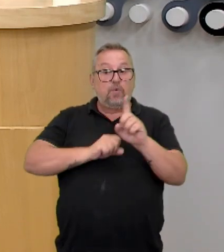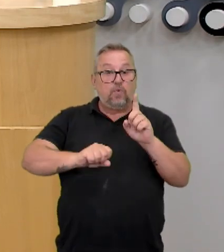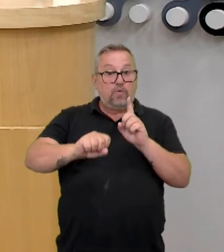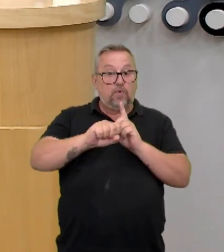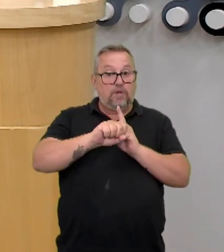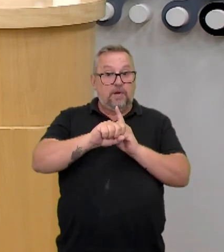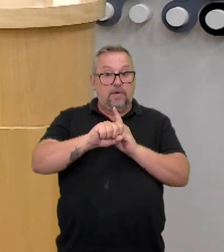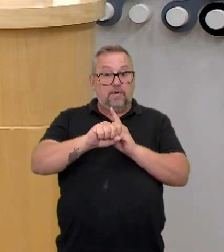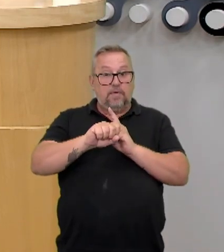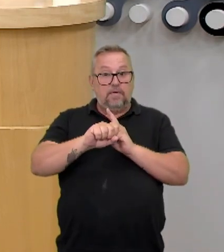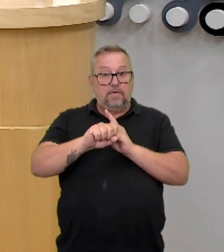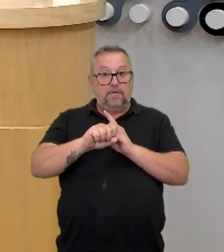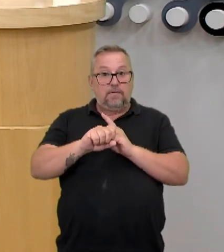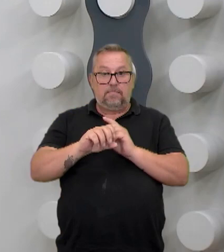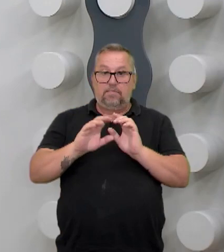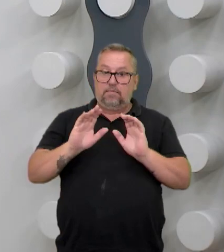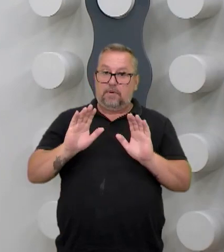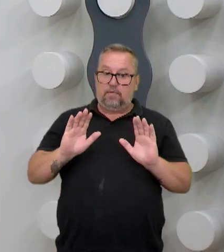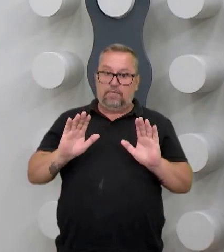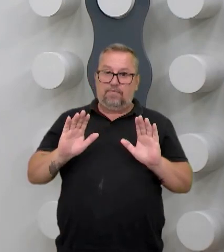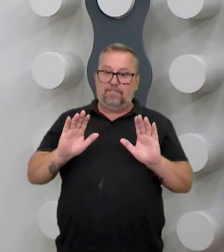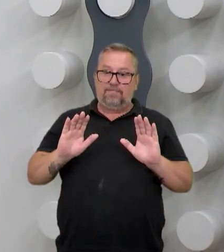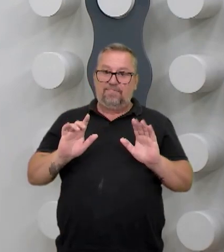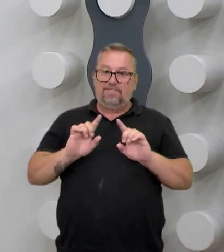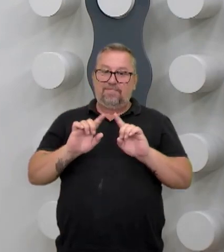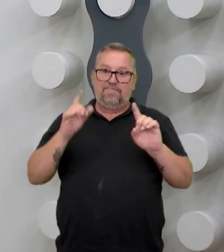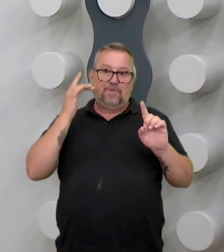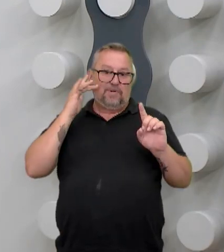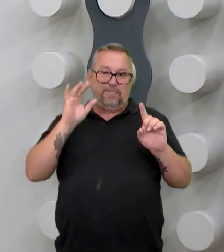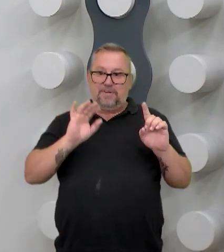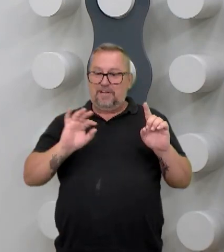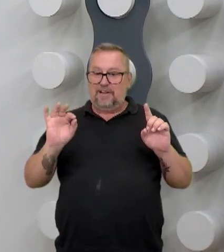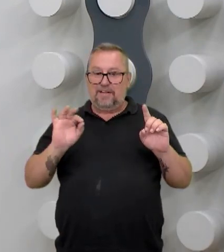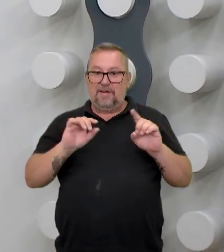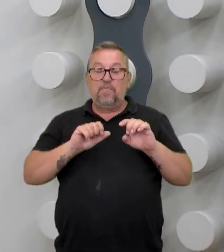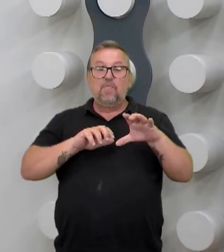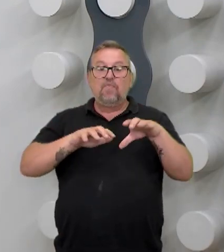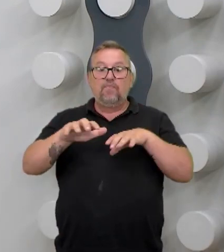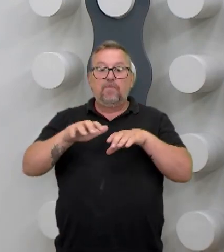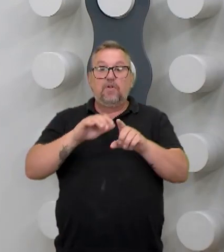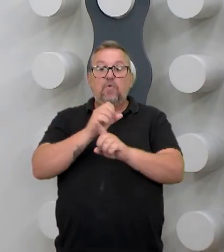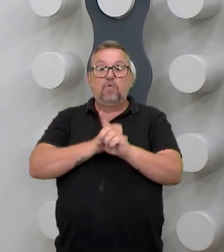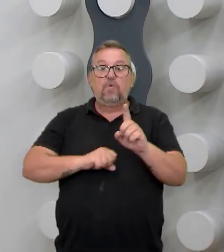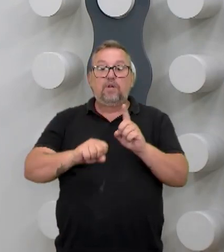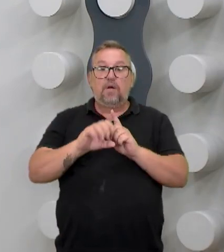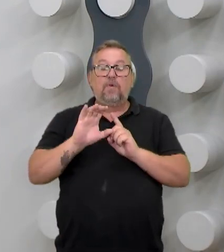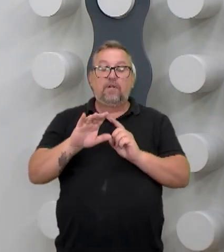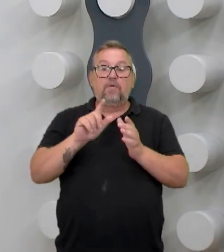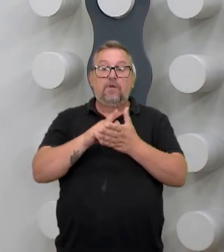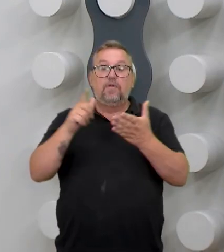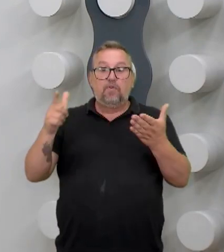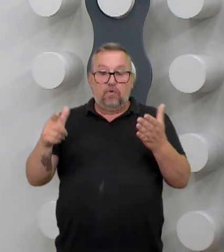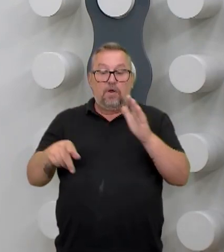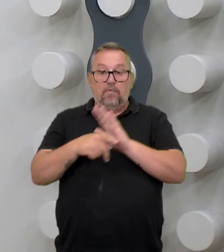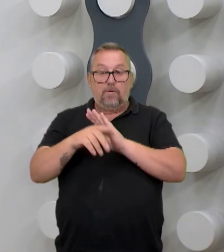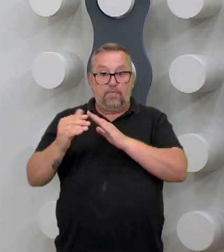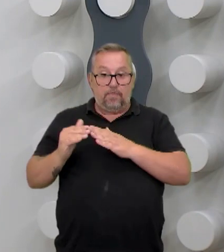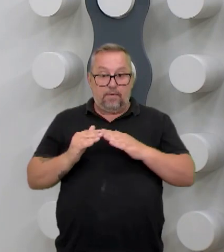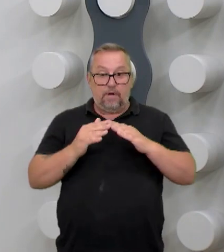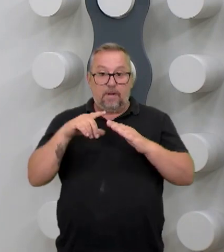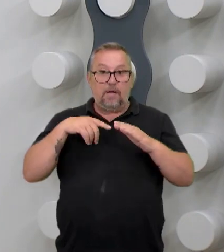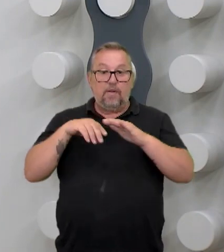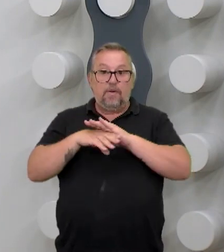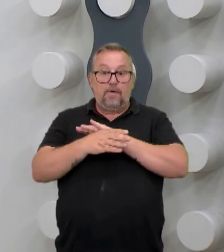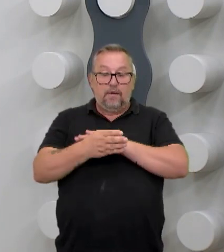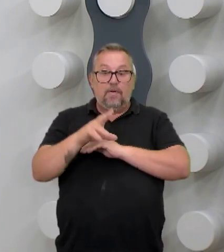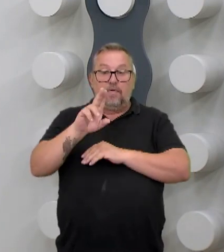movimento tal... Não. Gente, não estamos falando disso aqui. Os movimentos sociais são isso. Então assim, geralmente esses jornais comunitários, eles têm essa tradição de